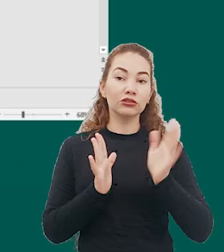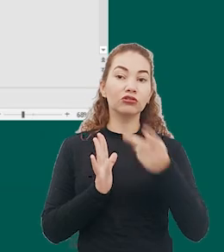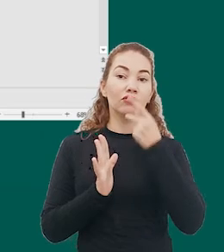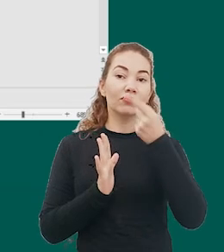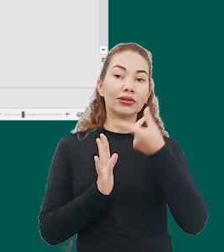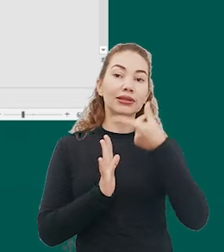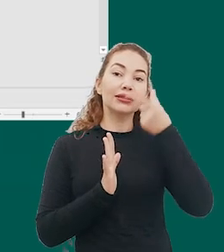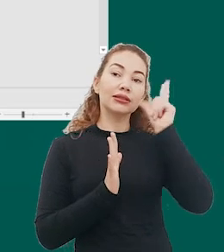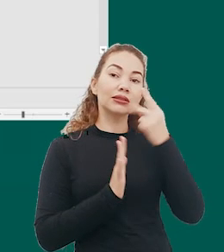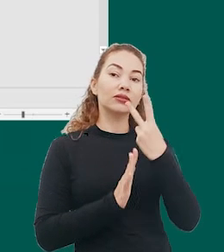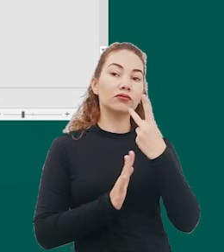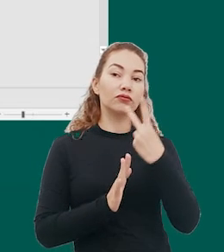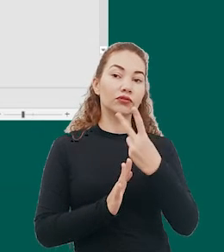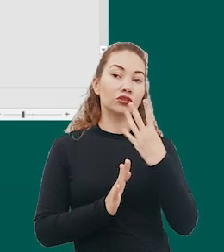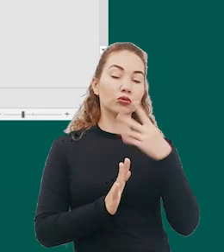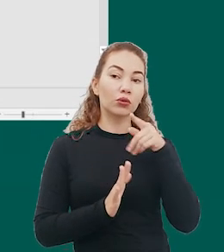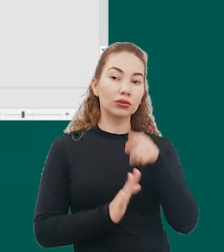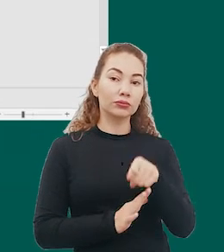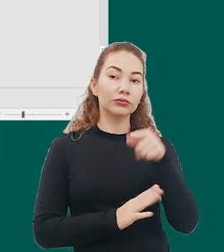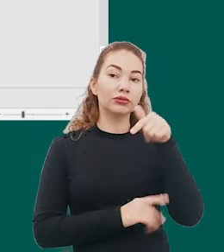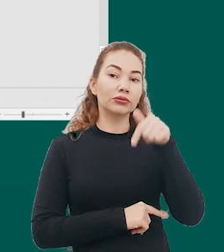vocês antes, que é os R$